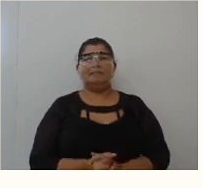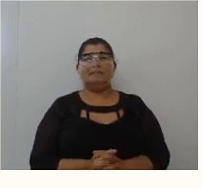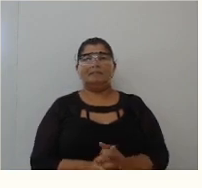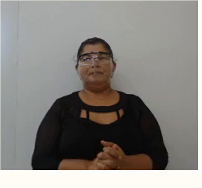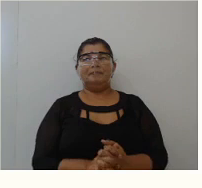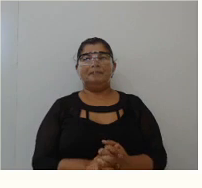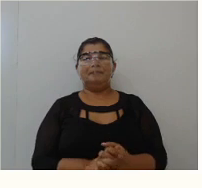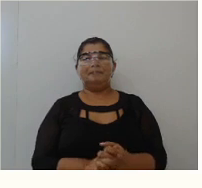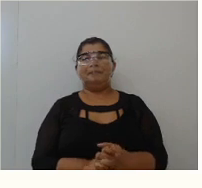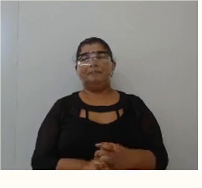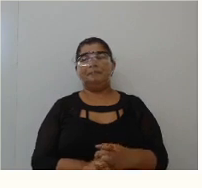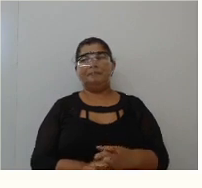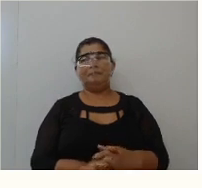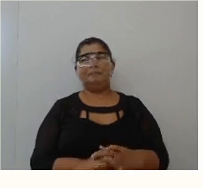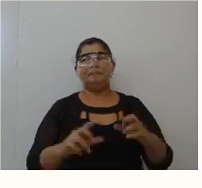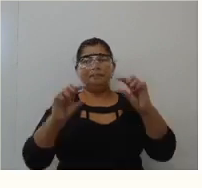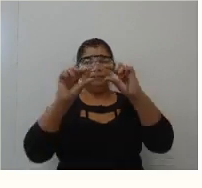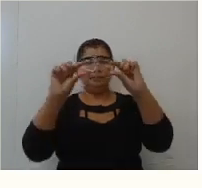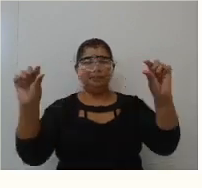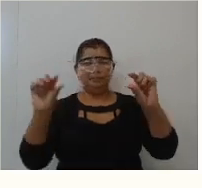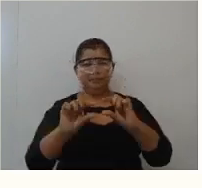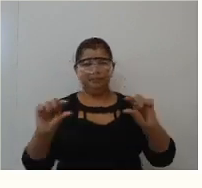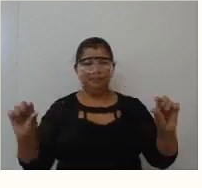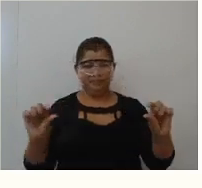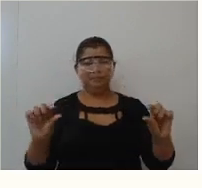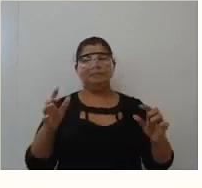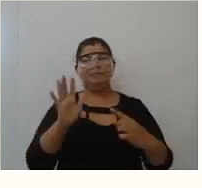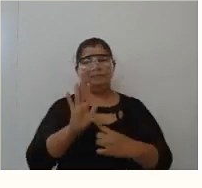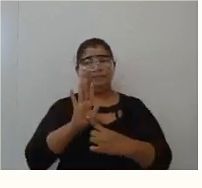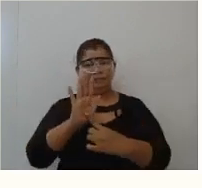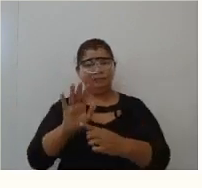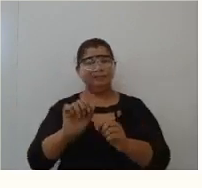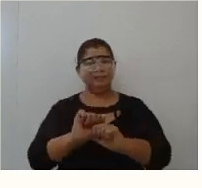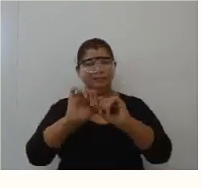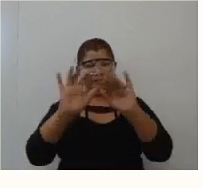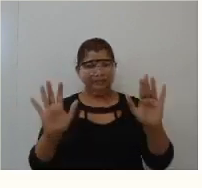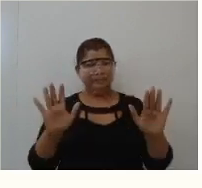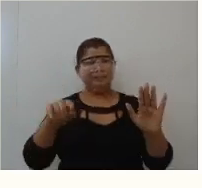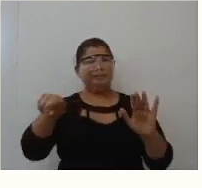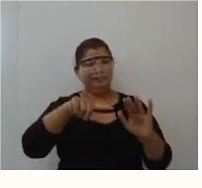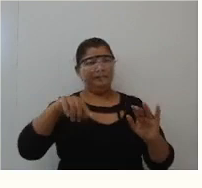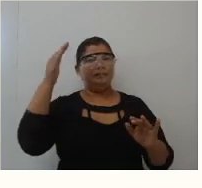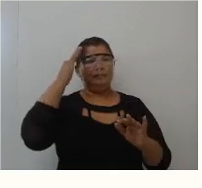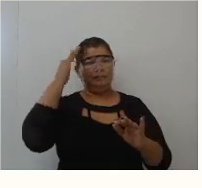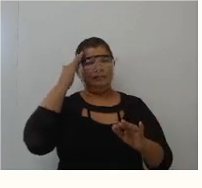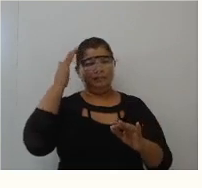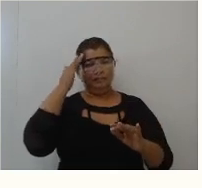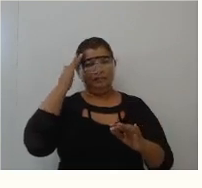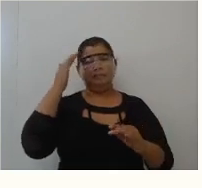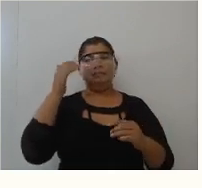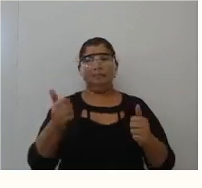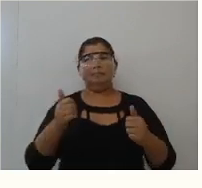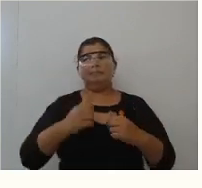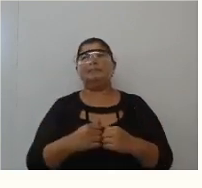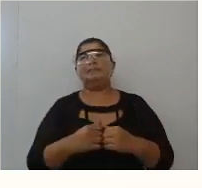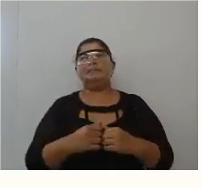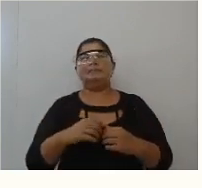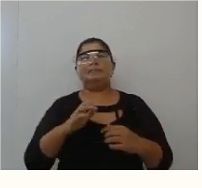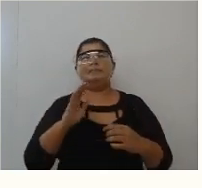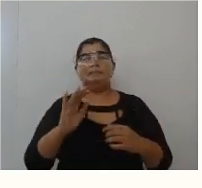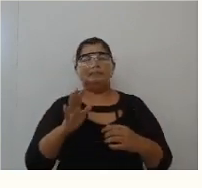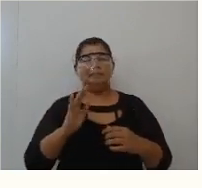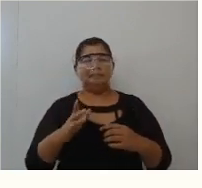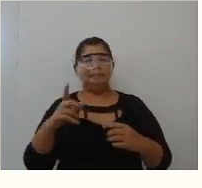Olha lá, gente. Esses dois exemplos aqui eu acho que vão clarear um pouquinho a vida de vocês. Professor, eu já